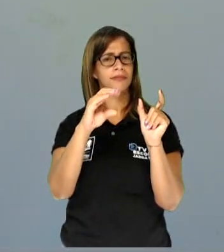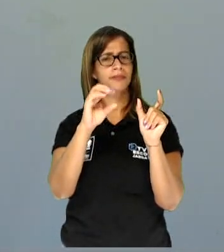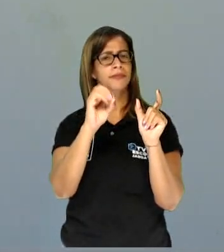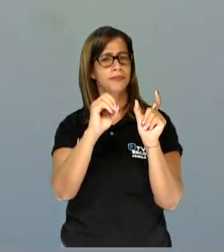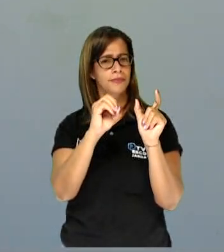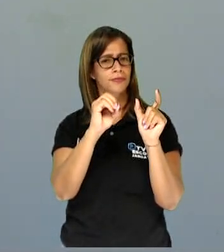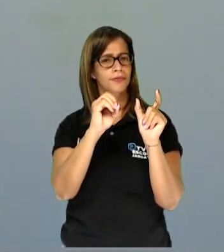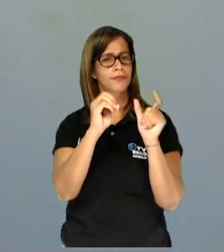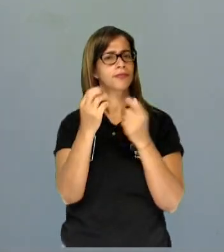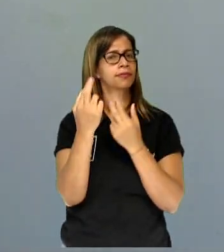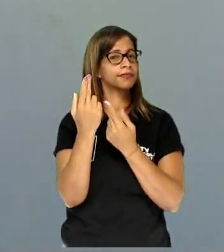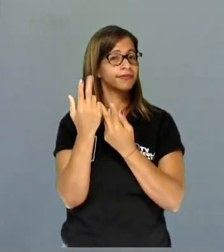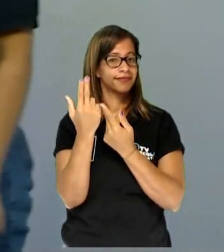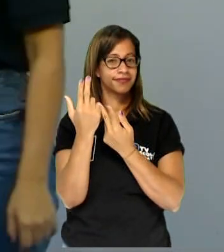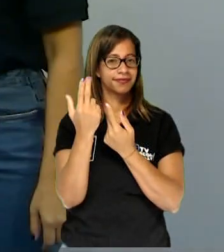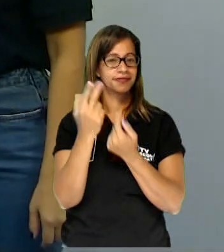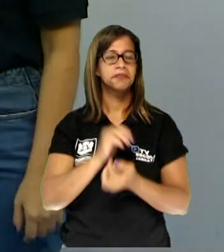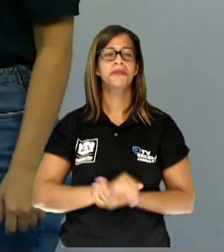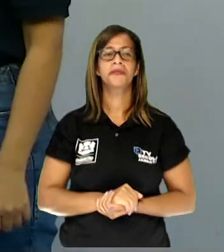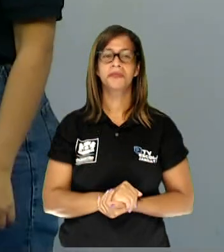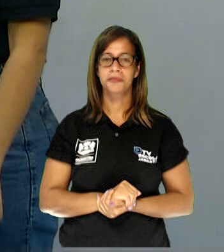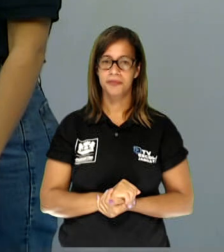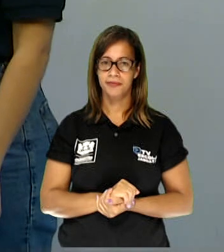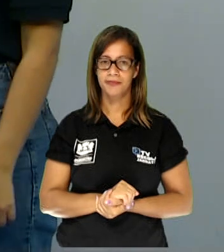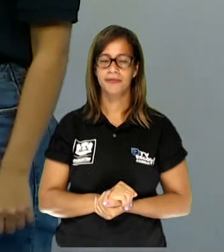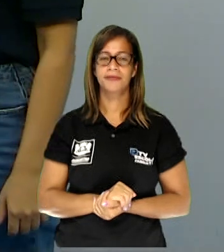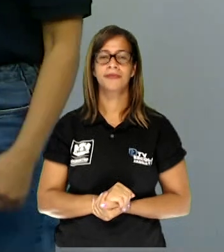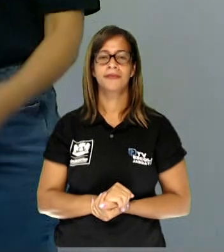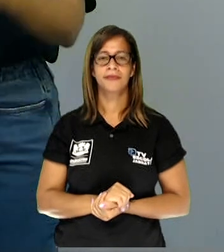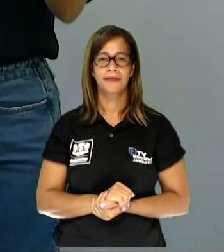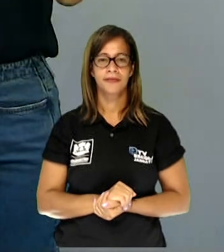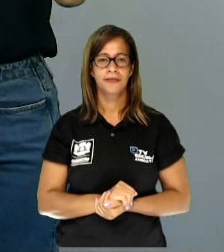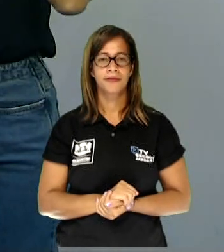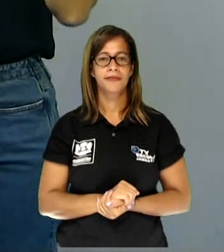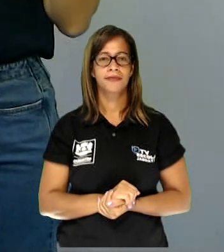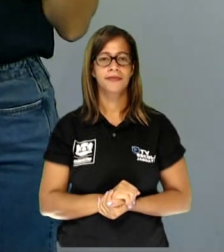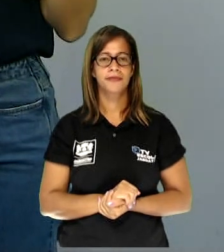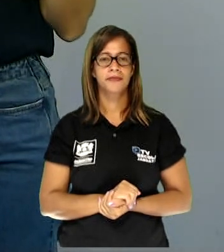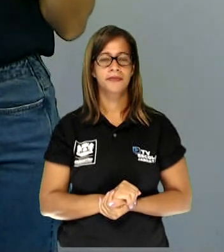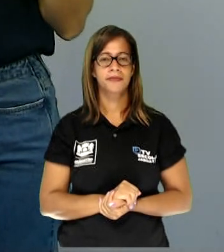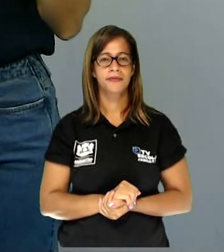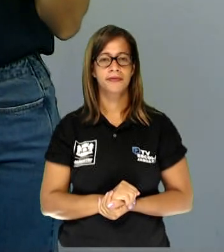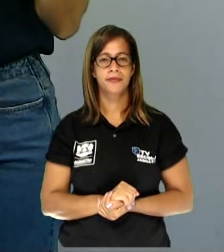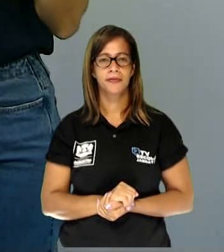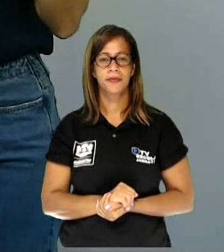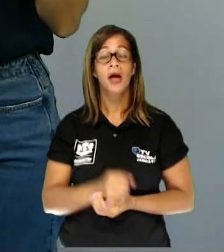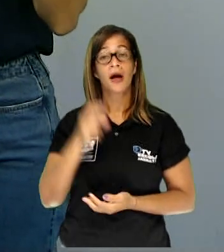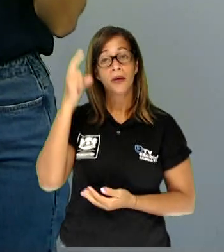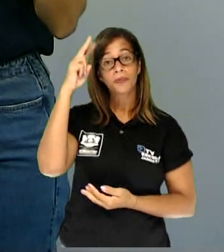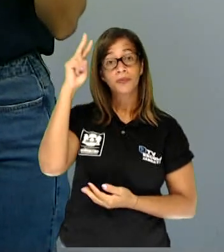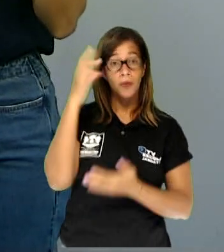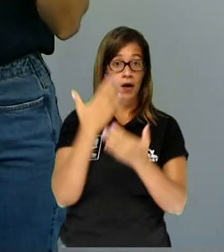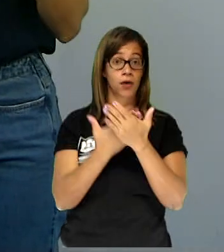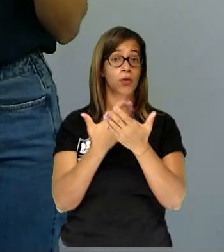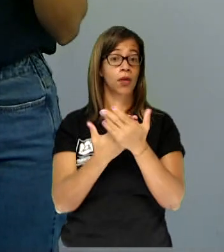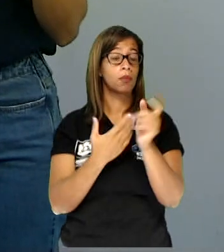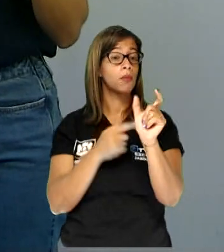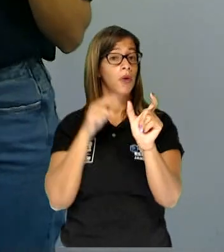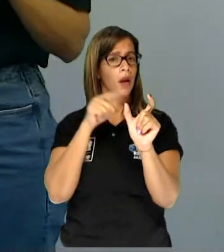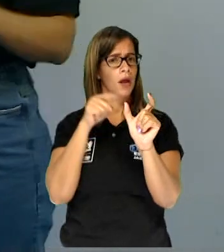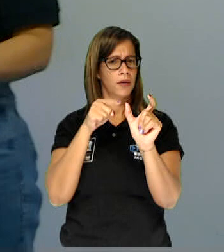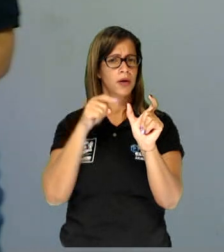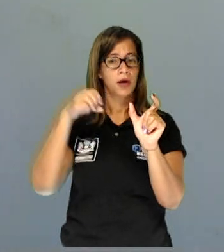mamão. M de novo. E bom, lembra que a gente estudou na aula passada sobre uma palavrinha que era